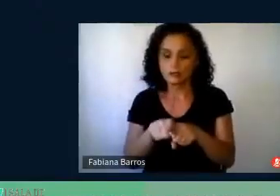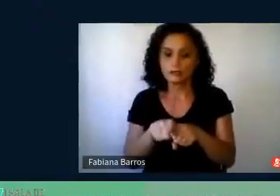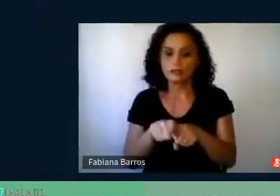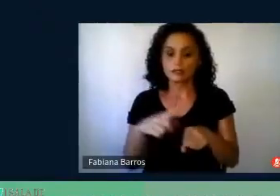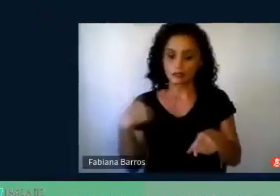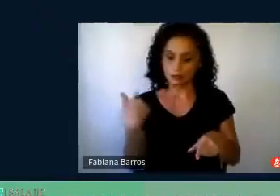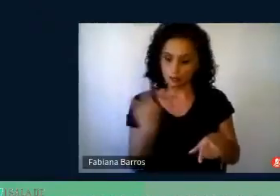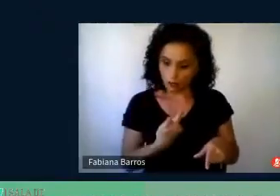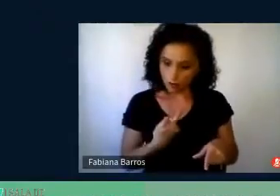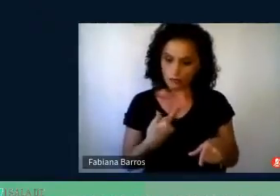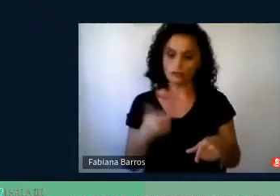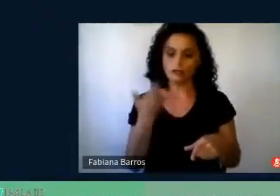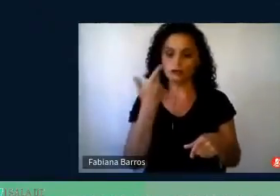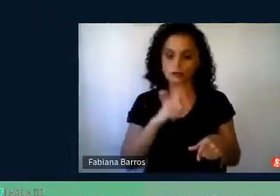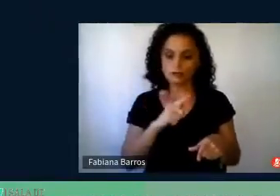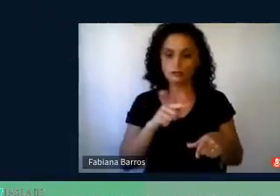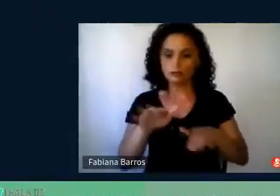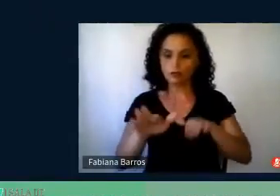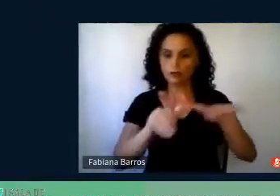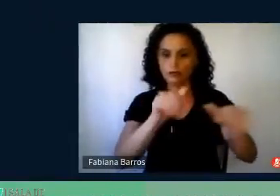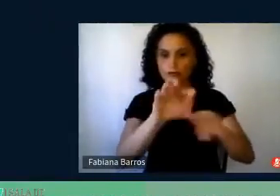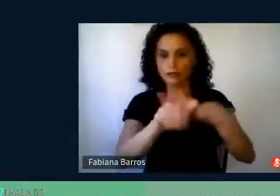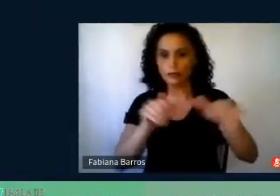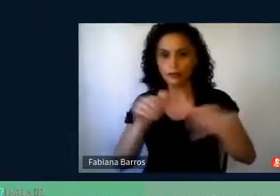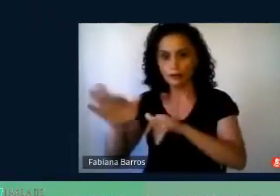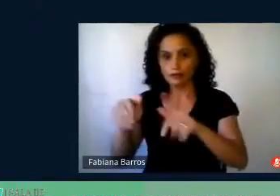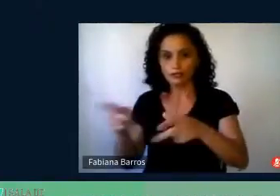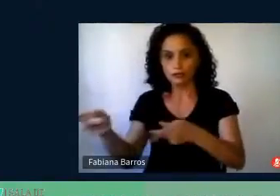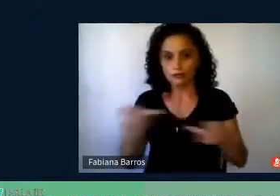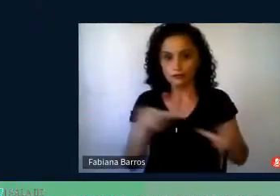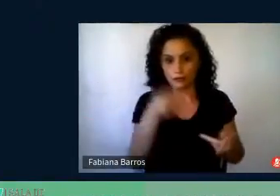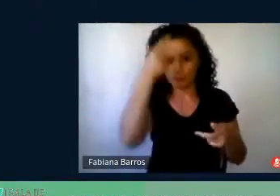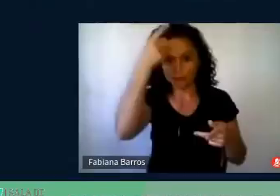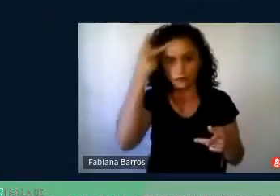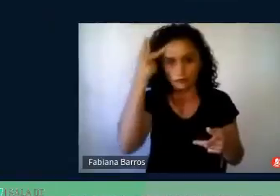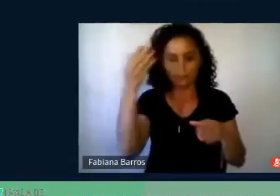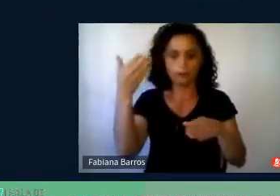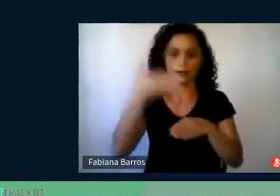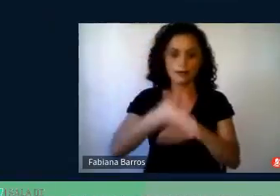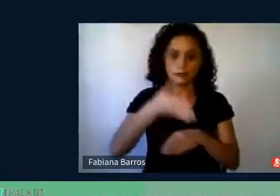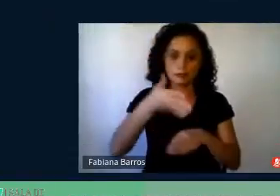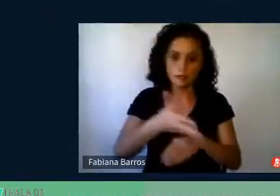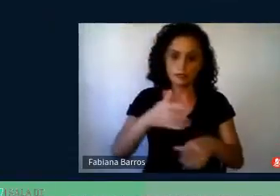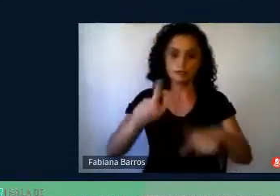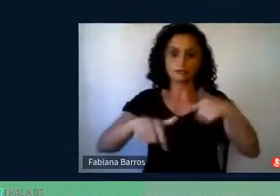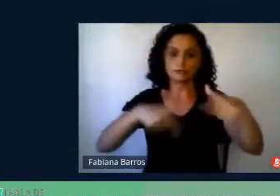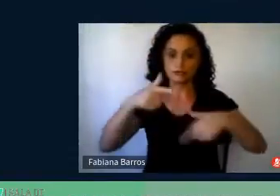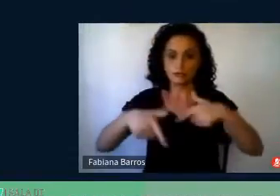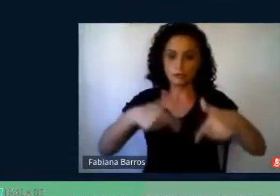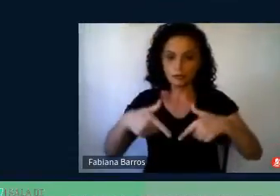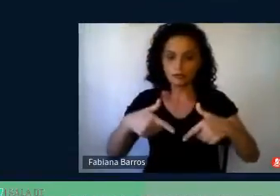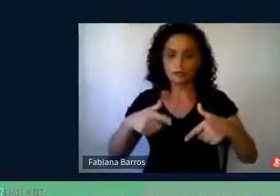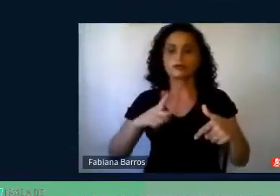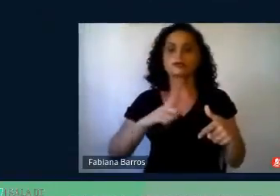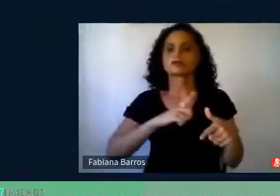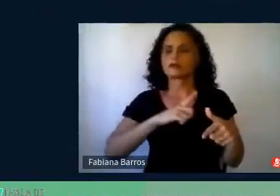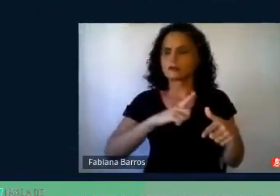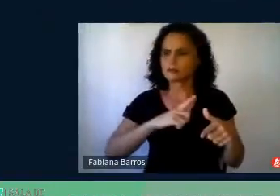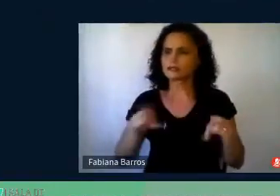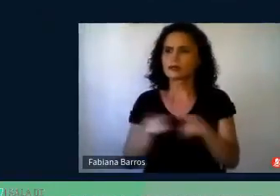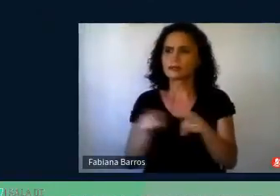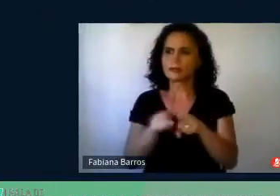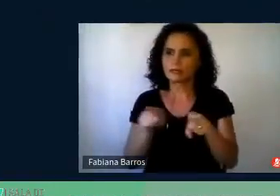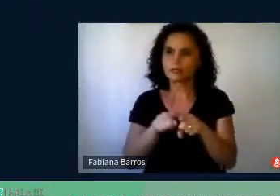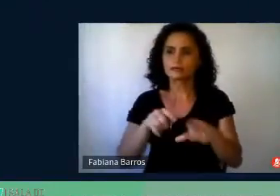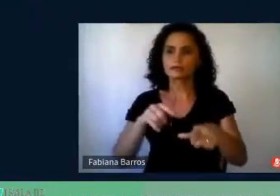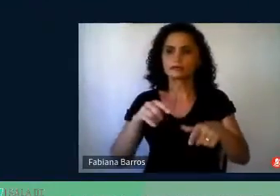saúde mental interna e externa da nossa comunidade. A gente garantiu um esforço muito importante em comitê de comunicação. Hoje, qualquer entrevista feita por uma